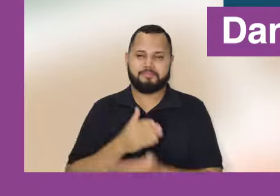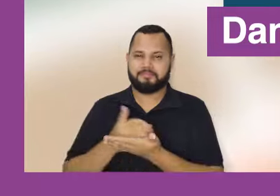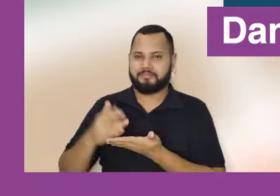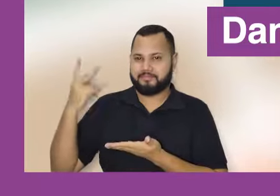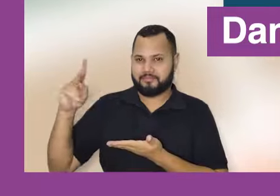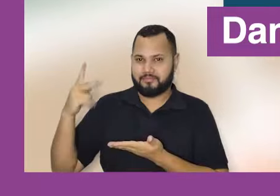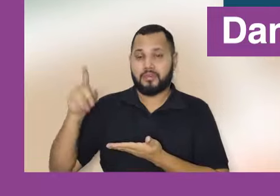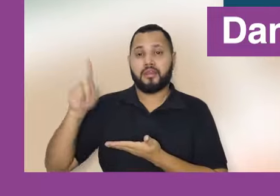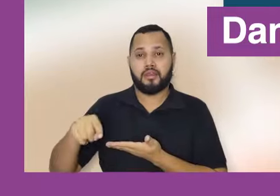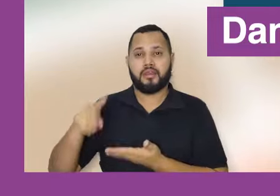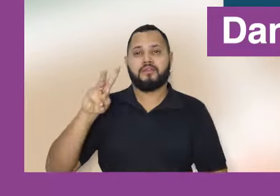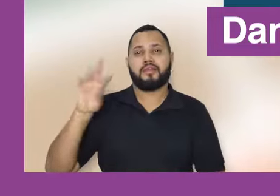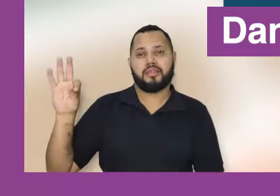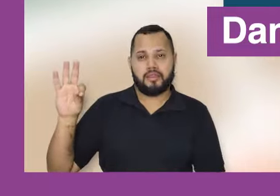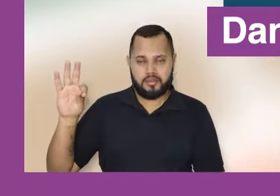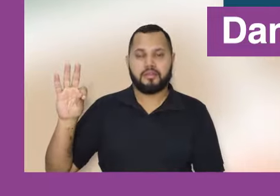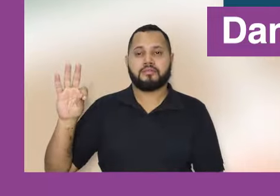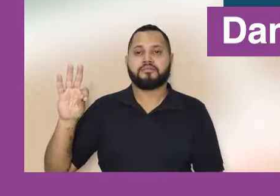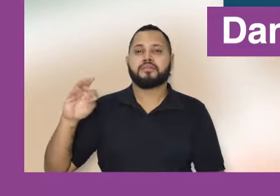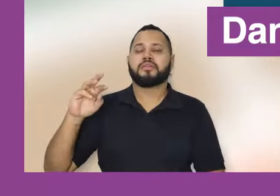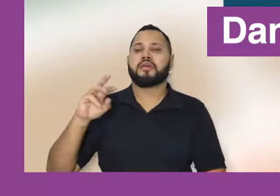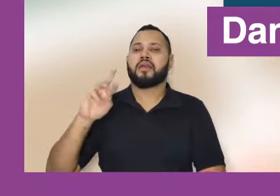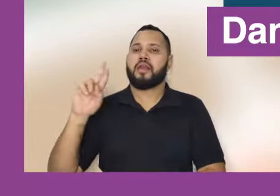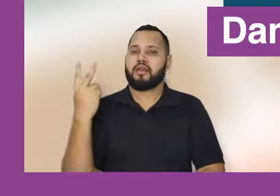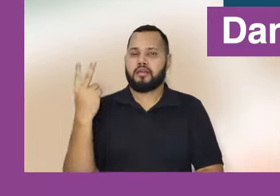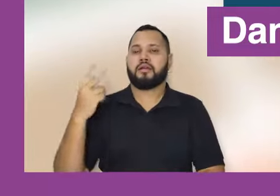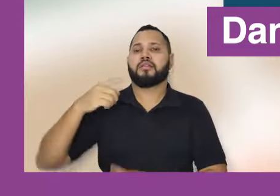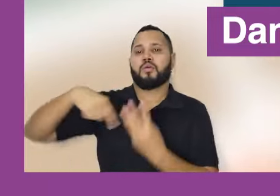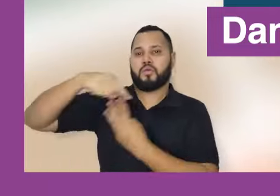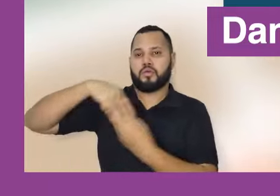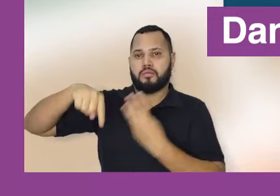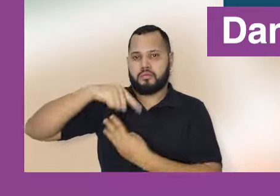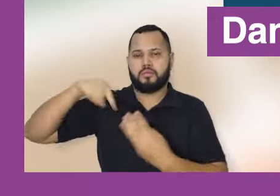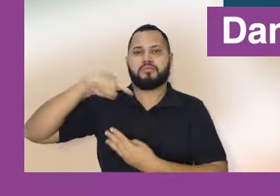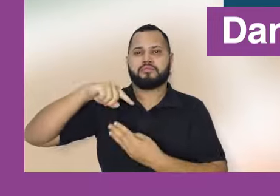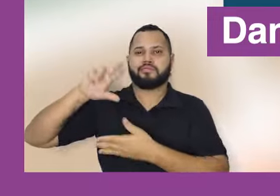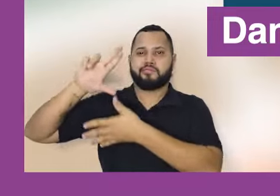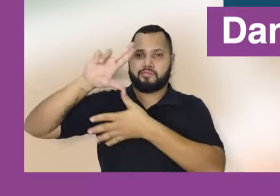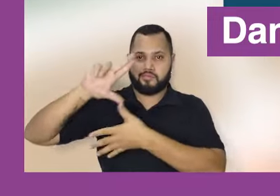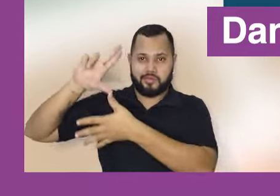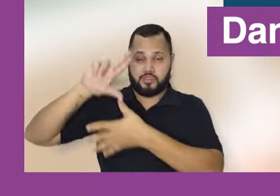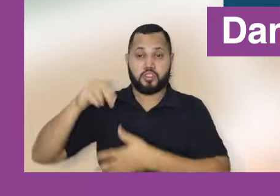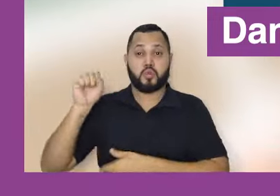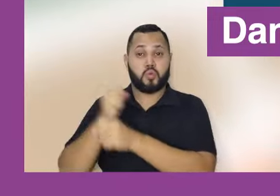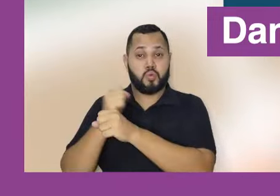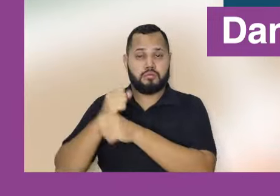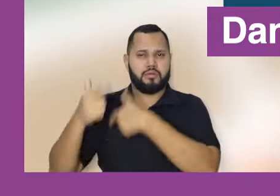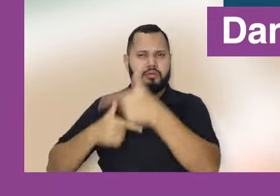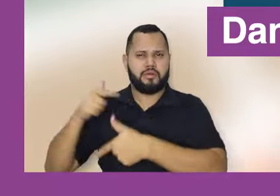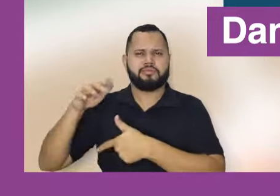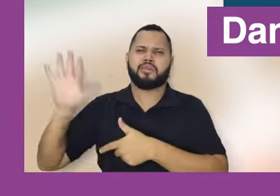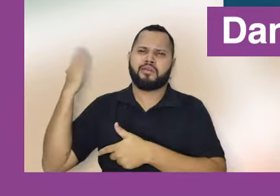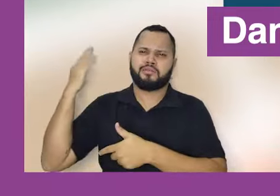a Andreia Clemente ela é VT de RH da whirl para América Latina há 18 anos na Apple passou por